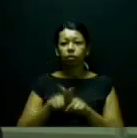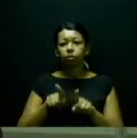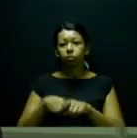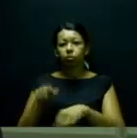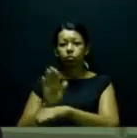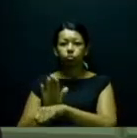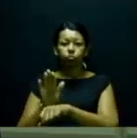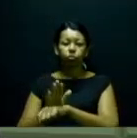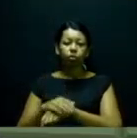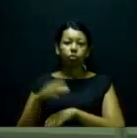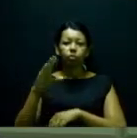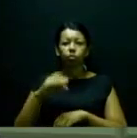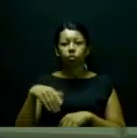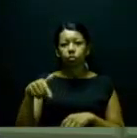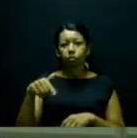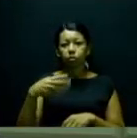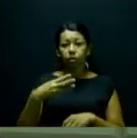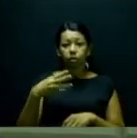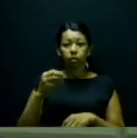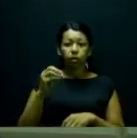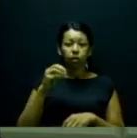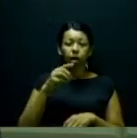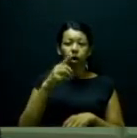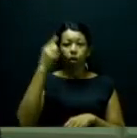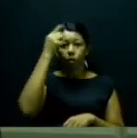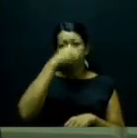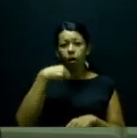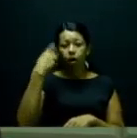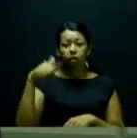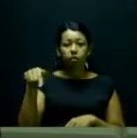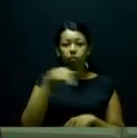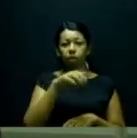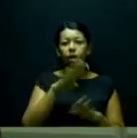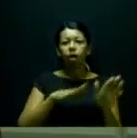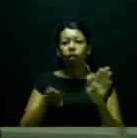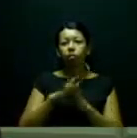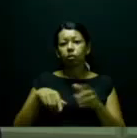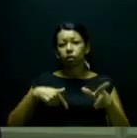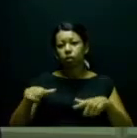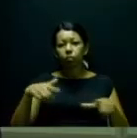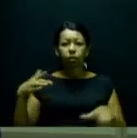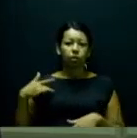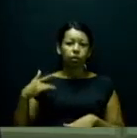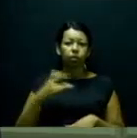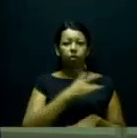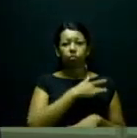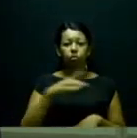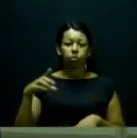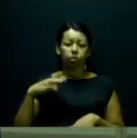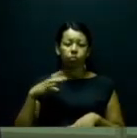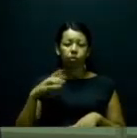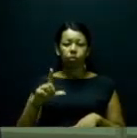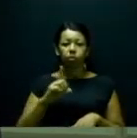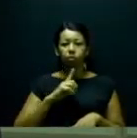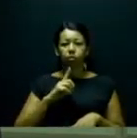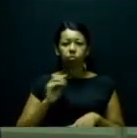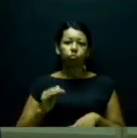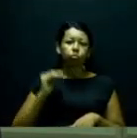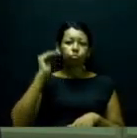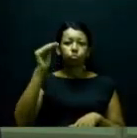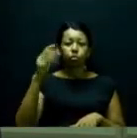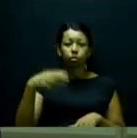da jornada de 30 horas semanais a todos os profissionais que atuam na área da saúde municipal e têm jornada de trabalho